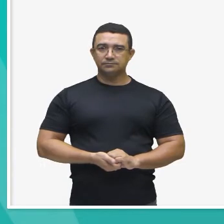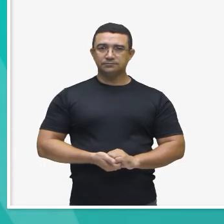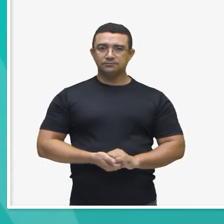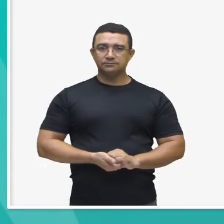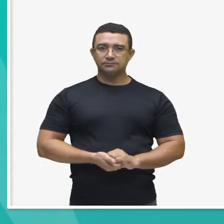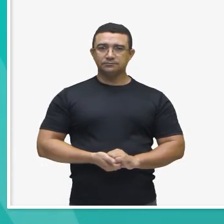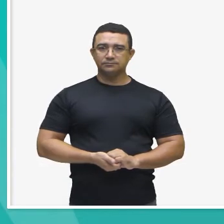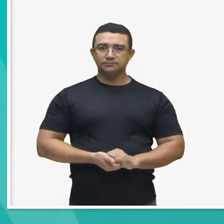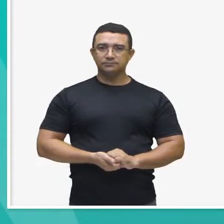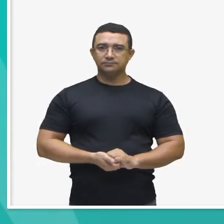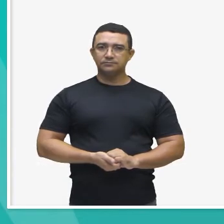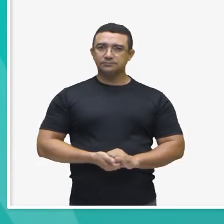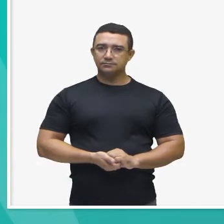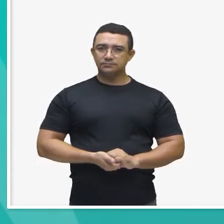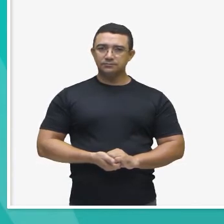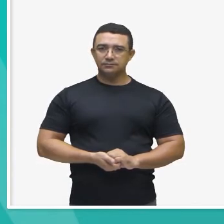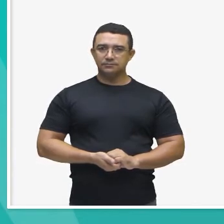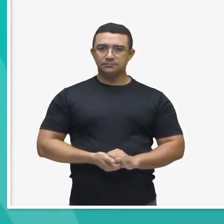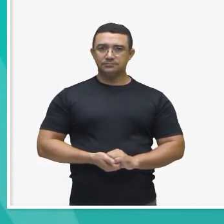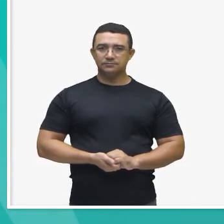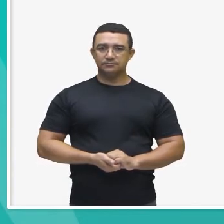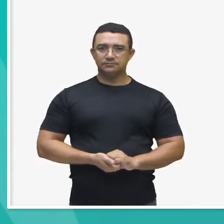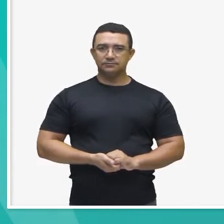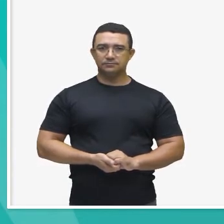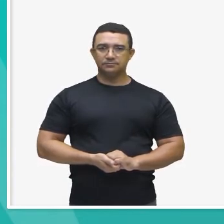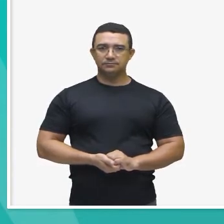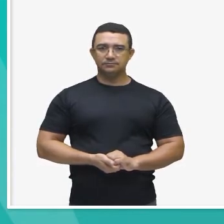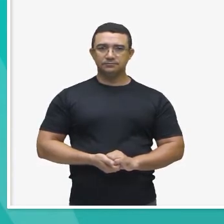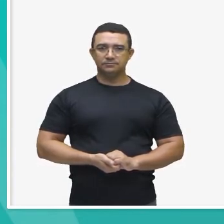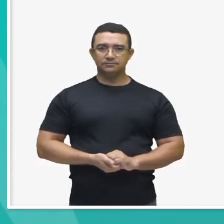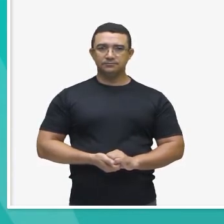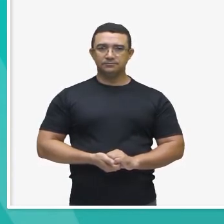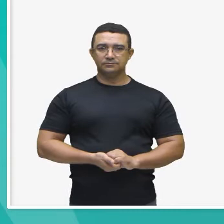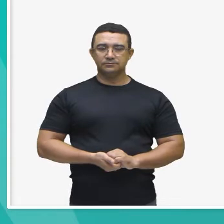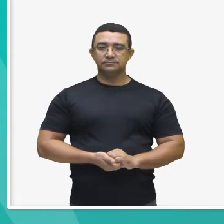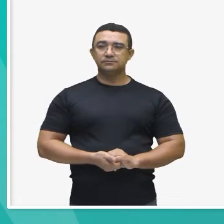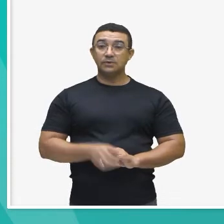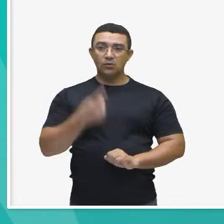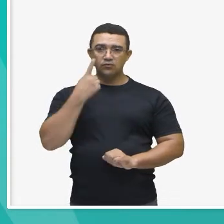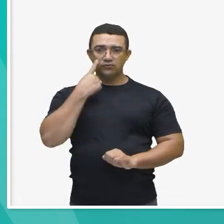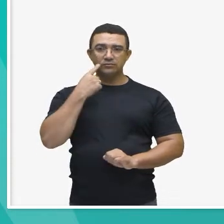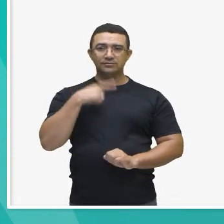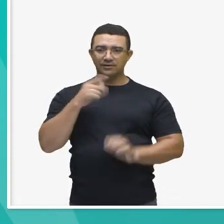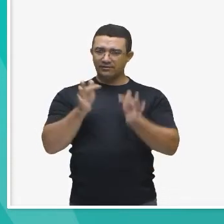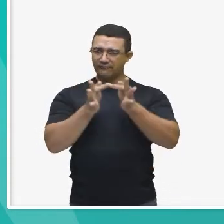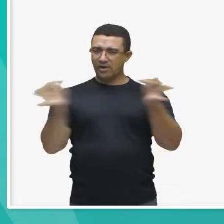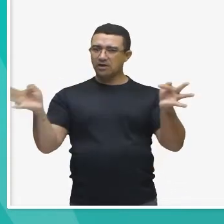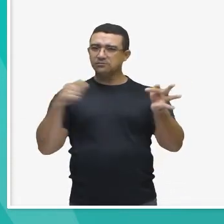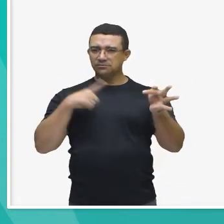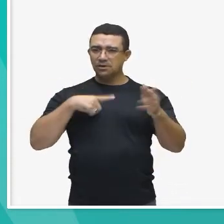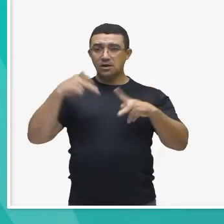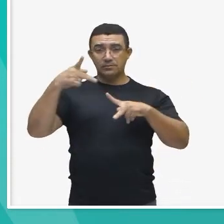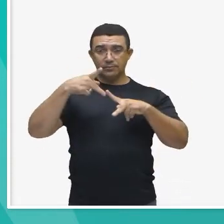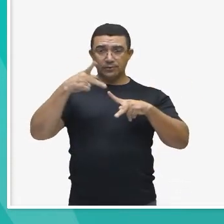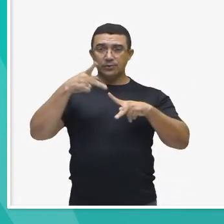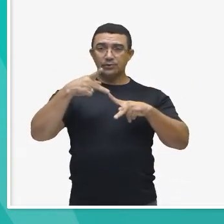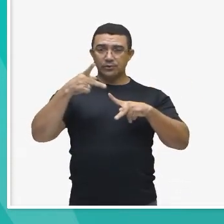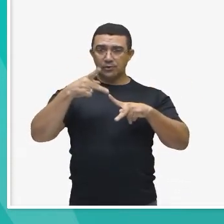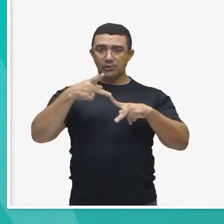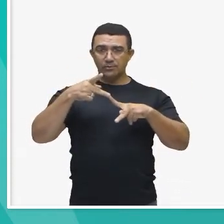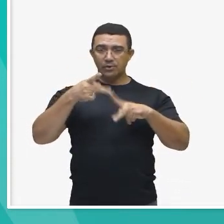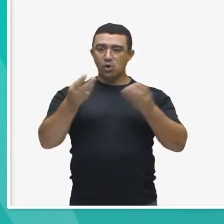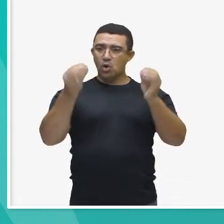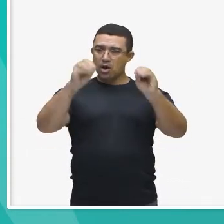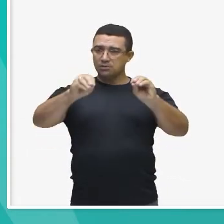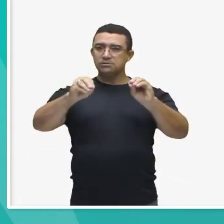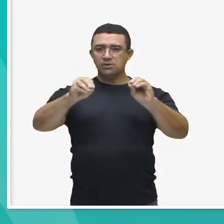átono. Veja que nós estamos diante, né, dos pronomes, aí por isso colocação pronominal,